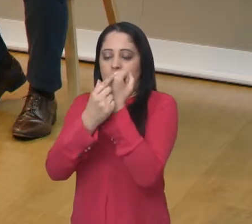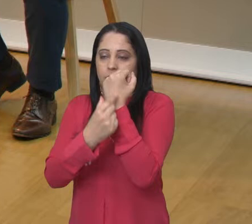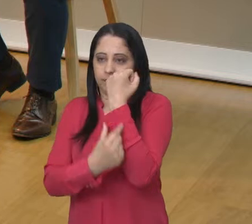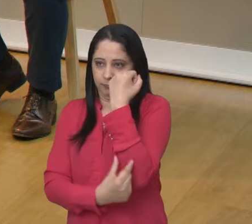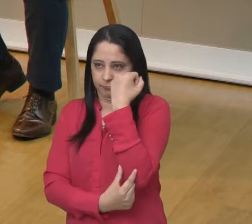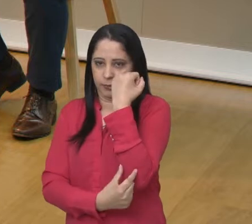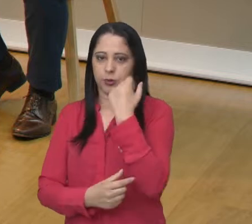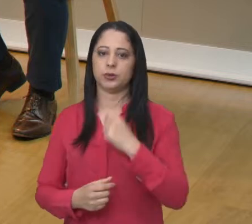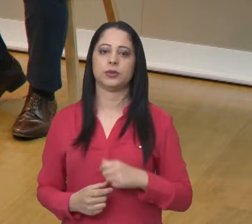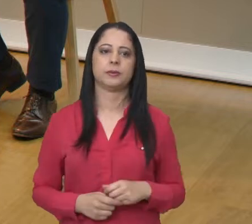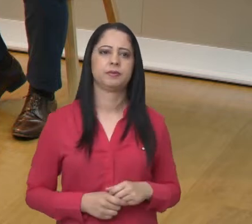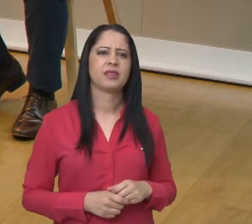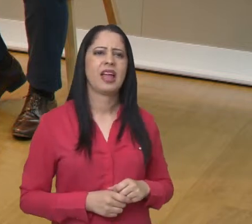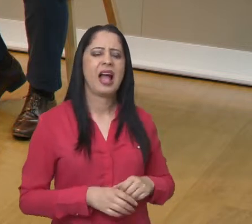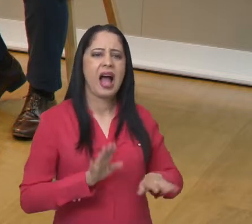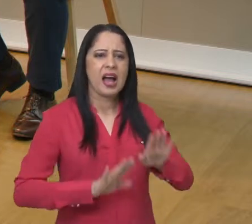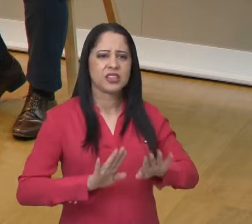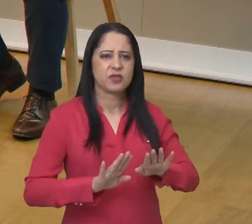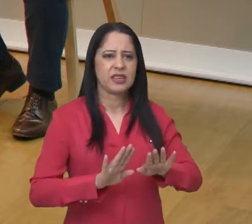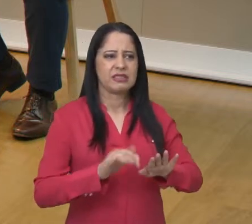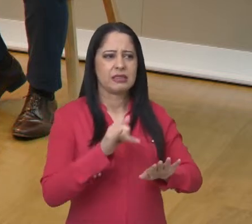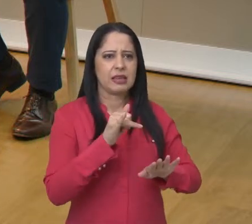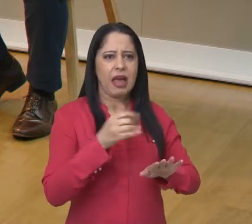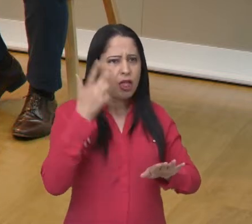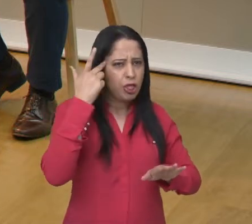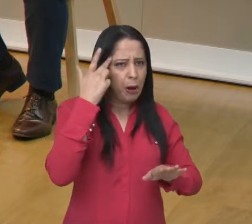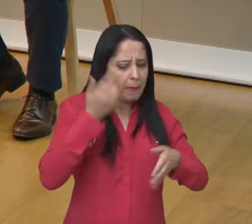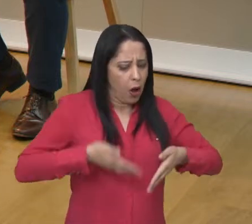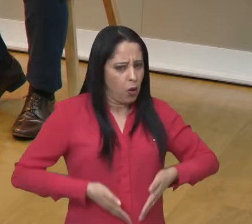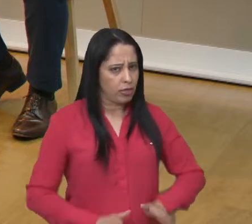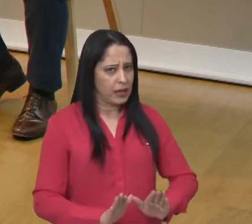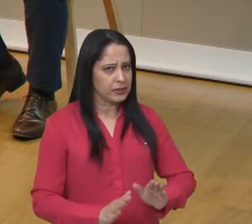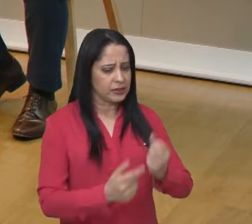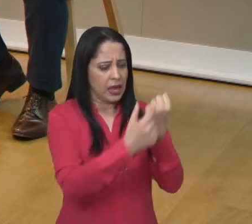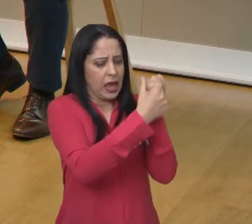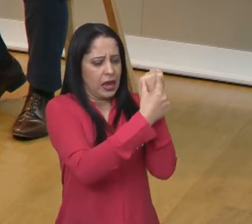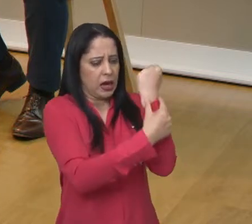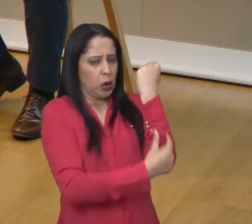vertebral. E a gente pode, de repente, já nascer com algum problema na coluna, alguma